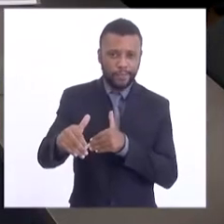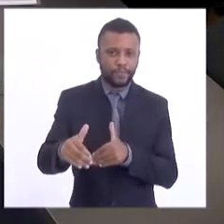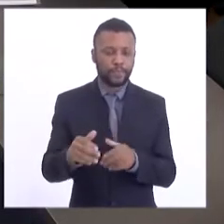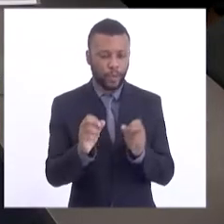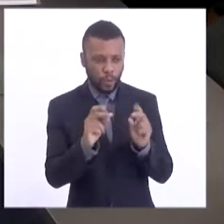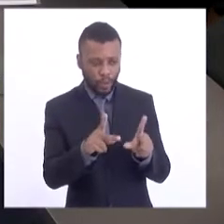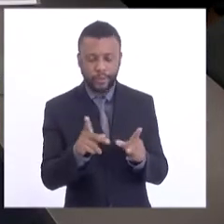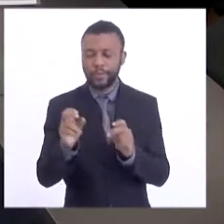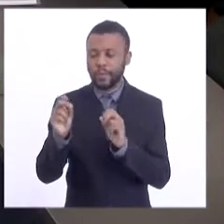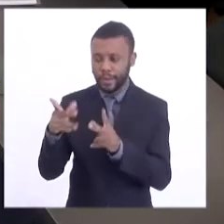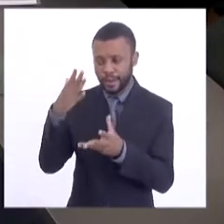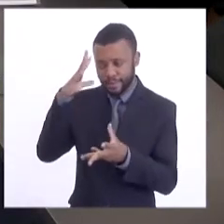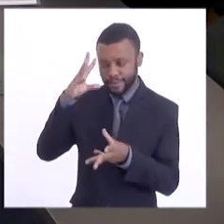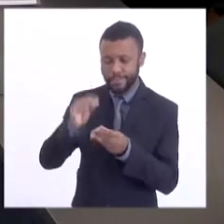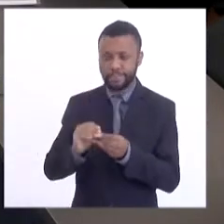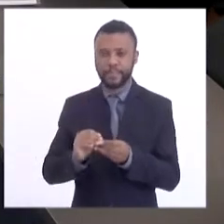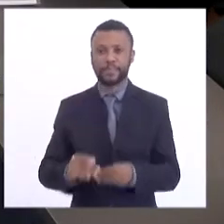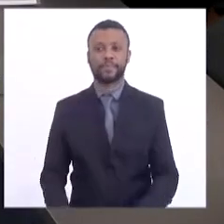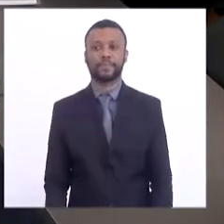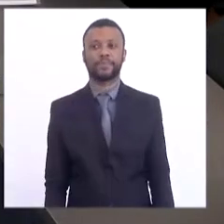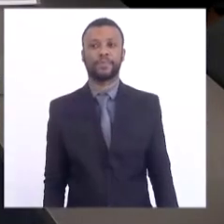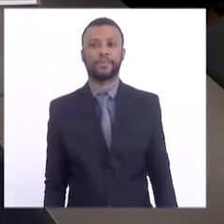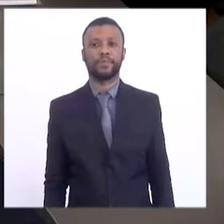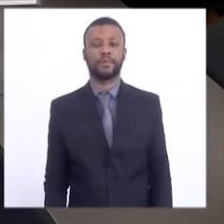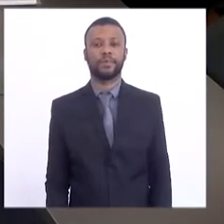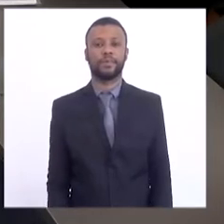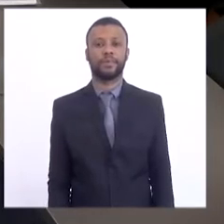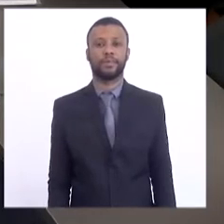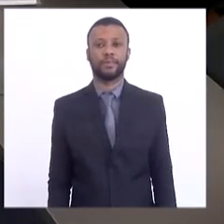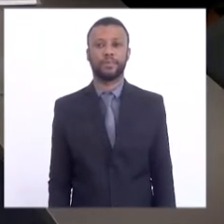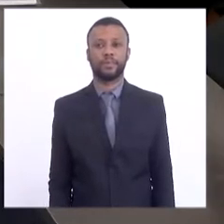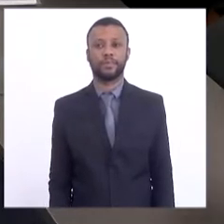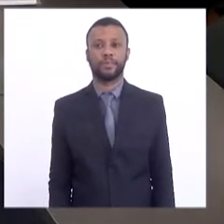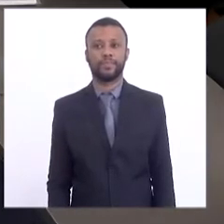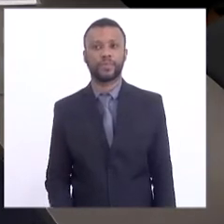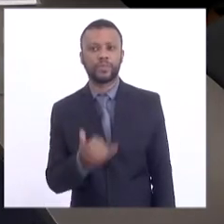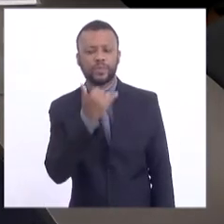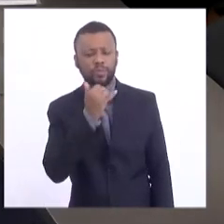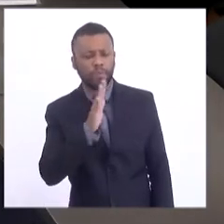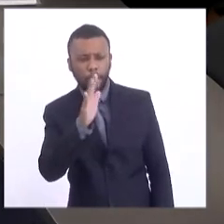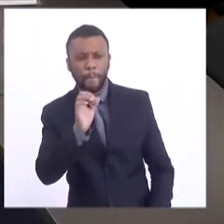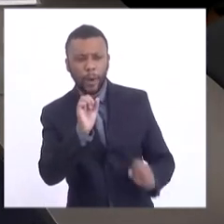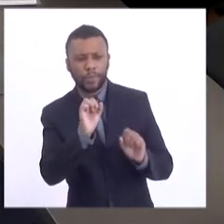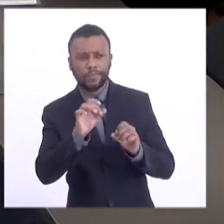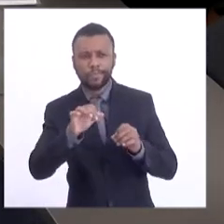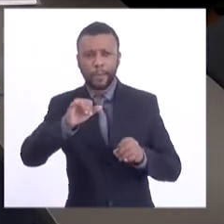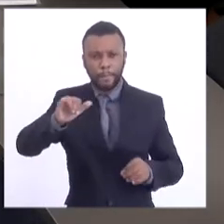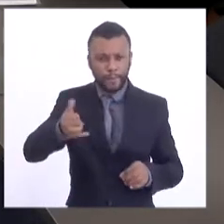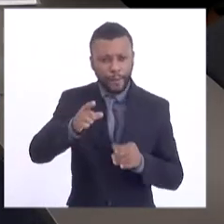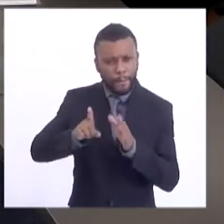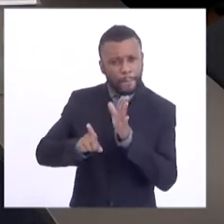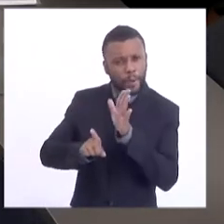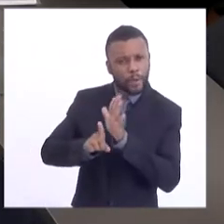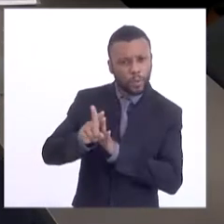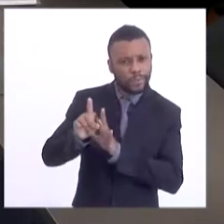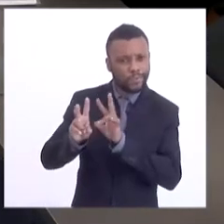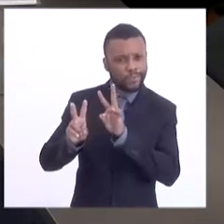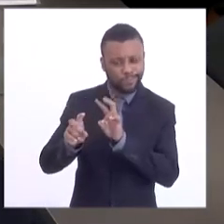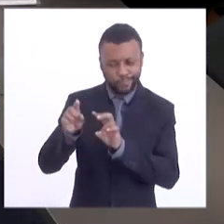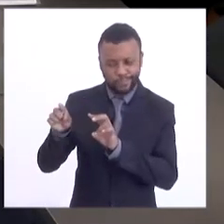ok E aí Ela tá perguntando Deputado waldeck o ar não é